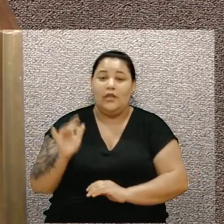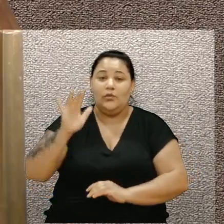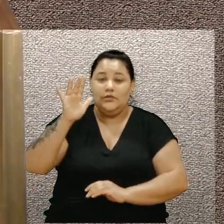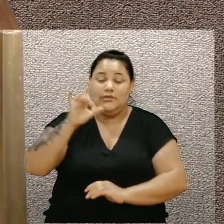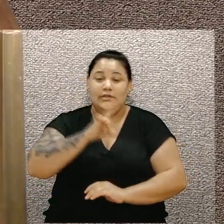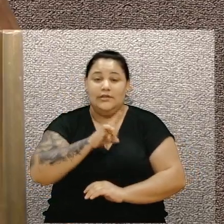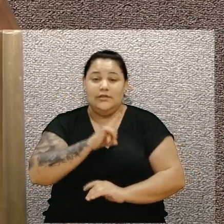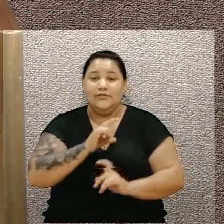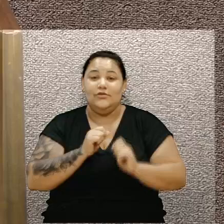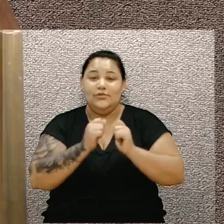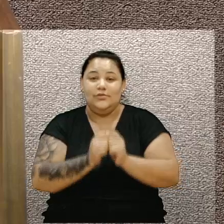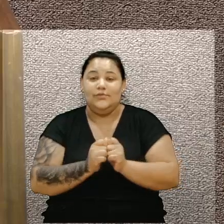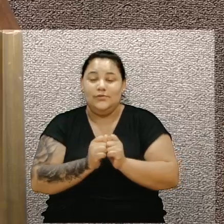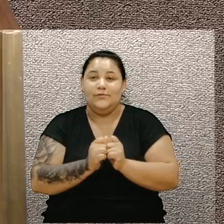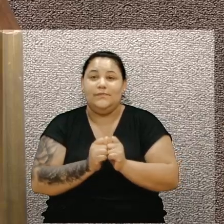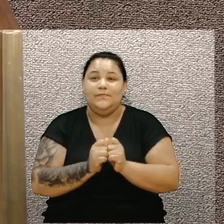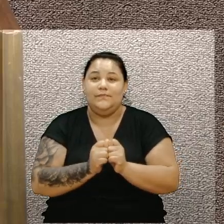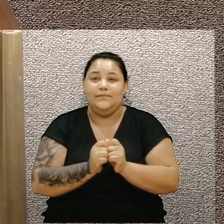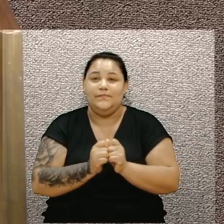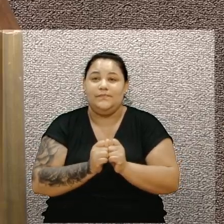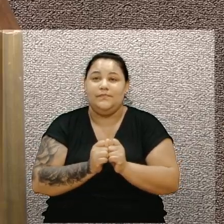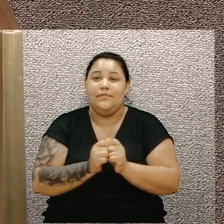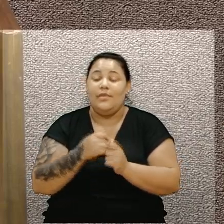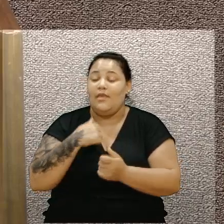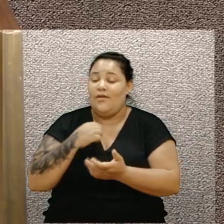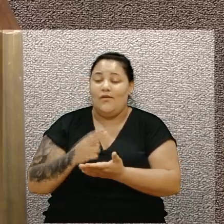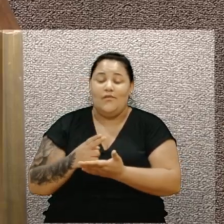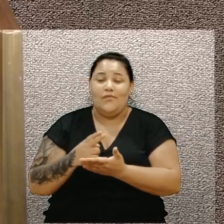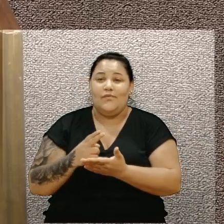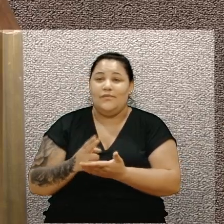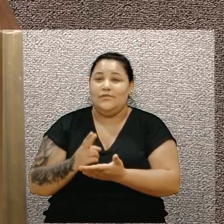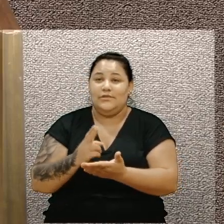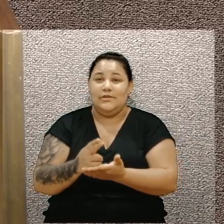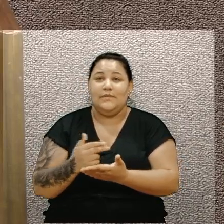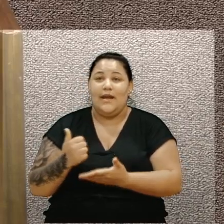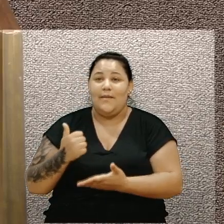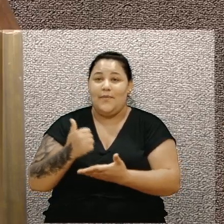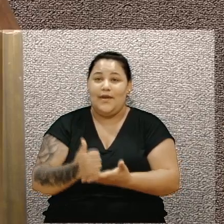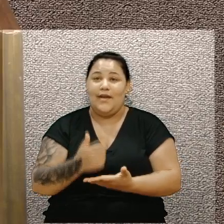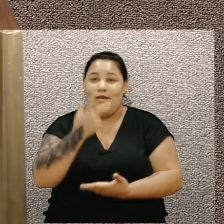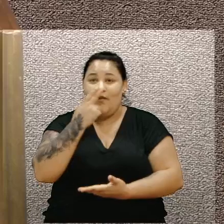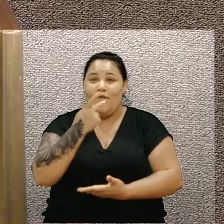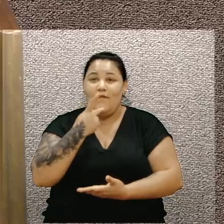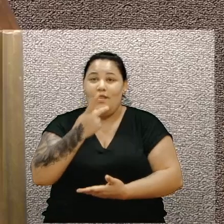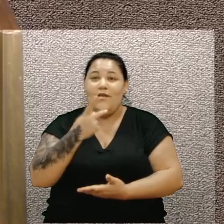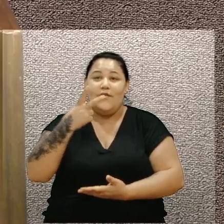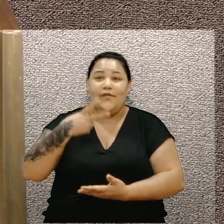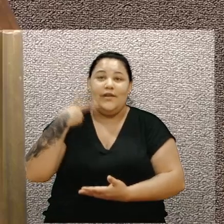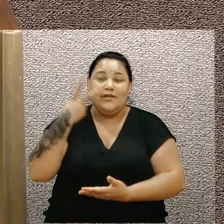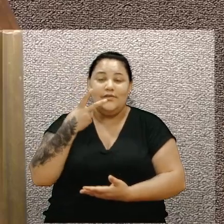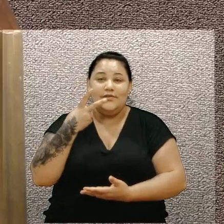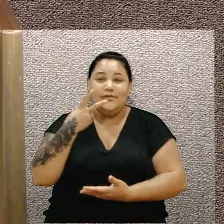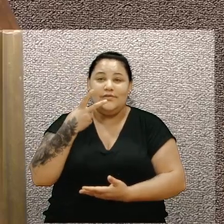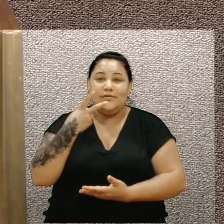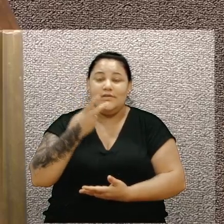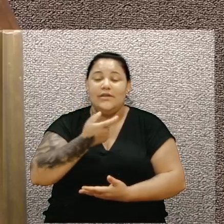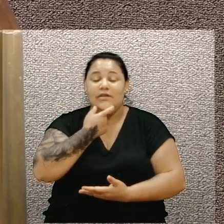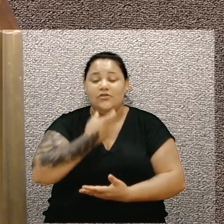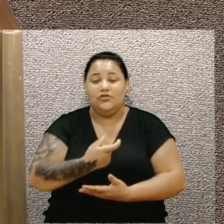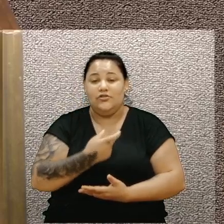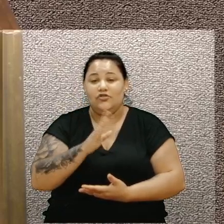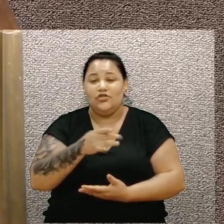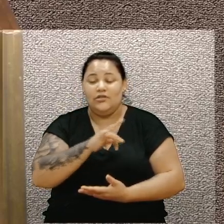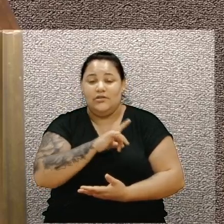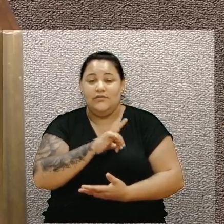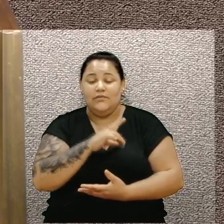prega, e contem comigo, assim como falou o vereador Cristiano, que tivemos já uma experiência no